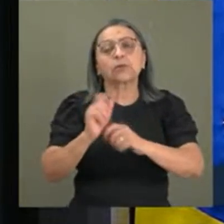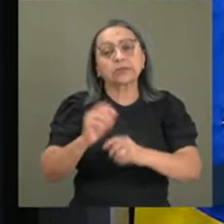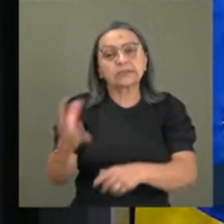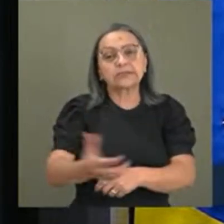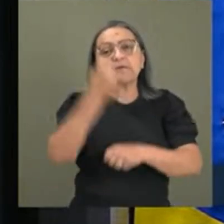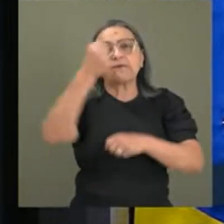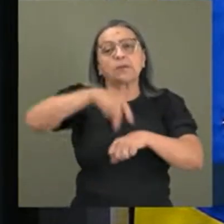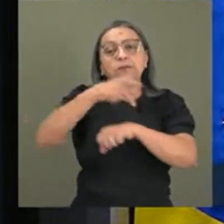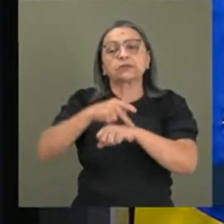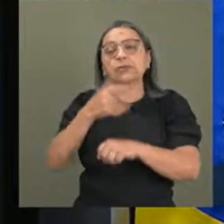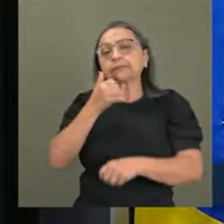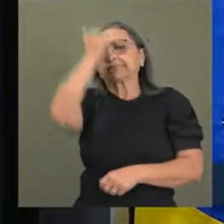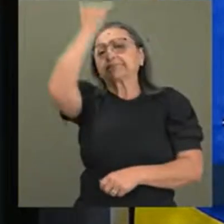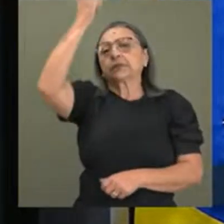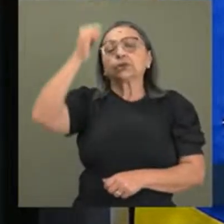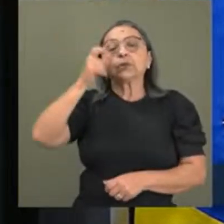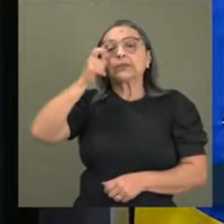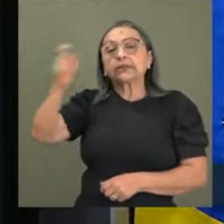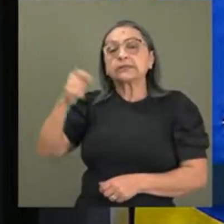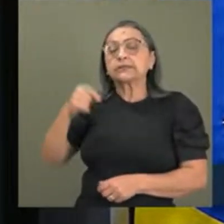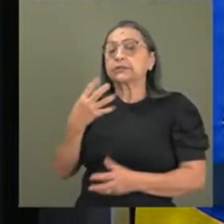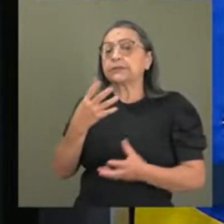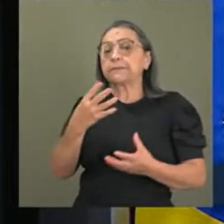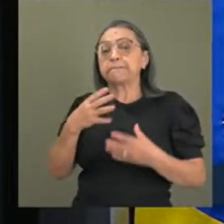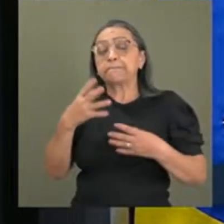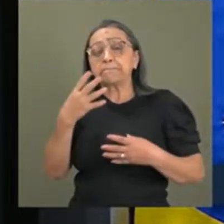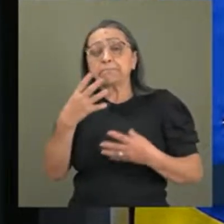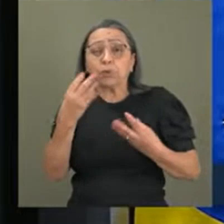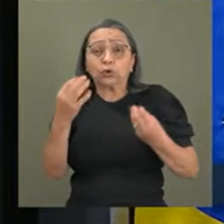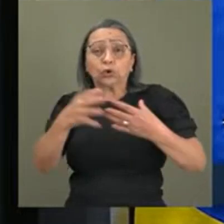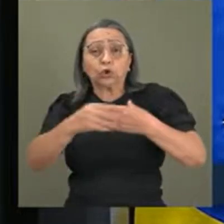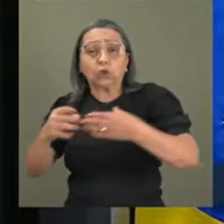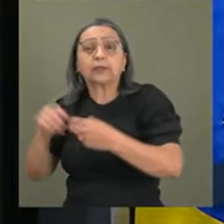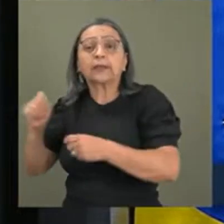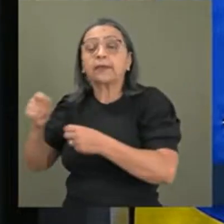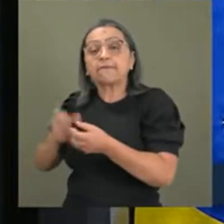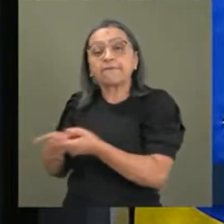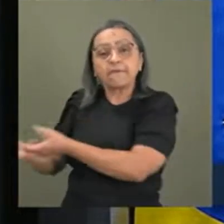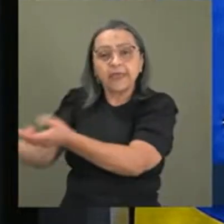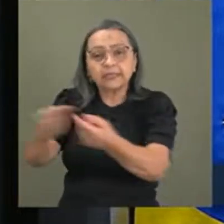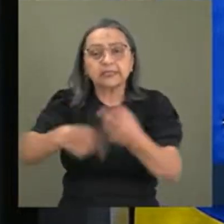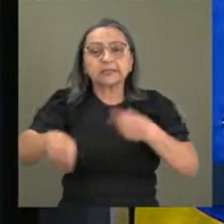da tragédia do interesse de bilhões de dólares de quem comercializa esse produto. Muito obrigado.